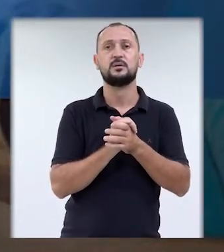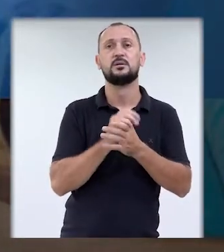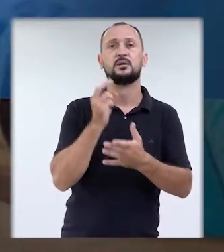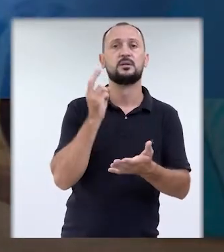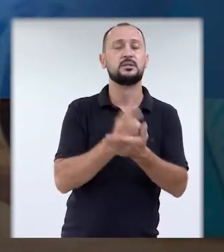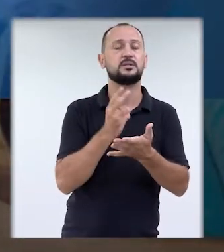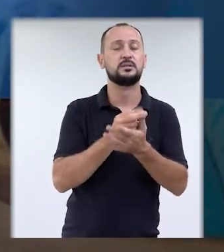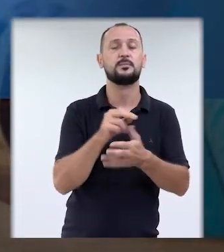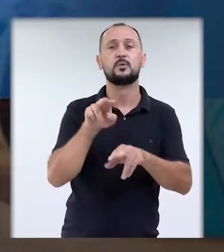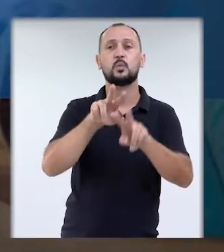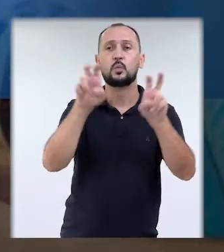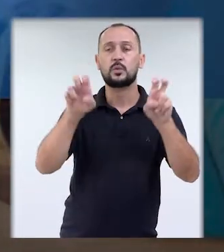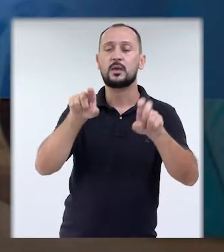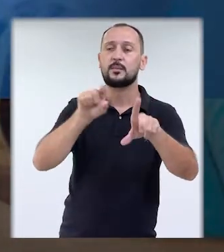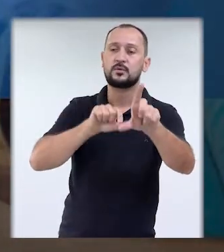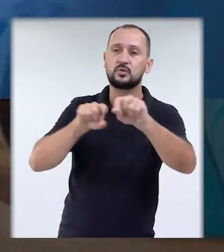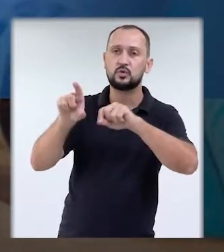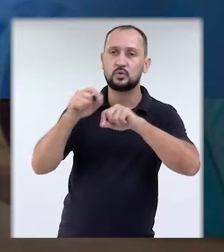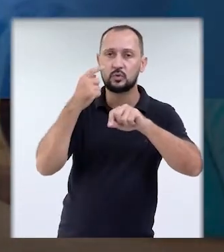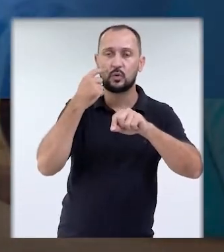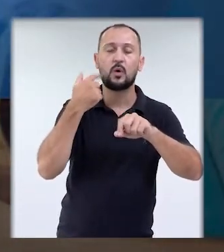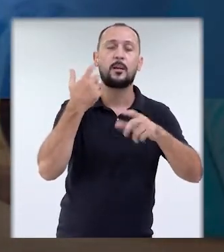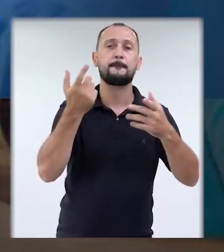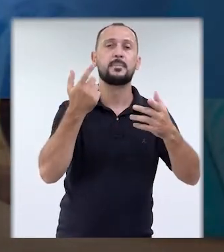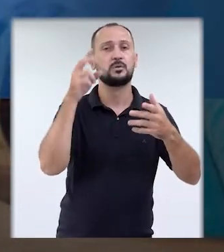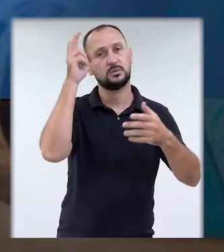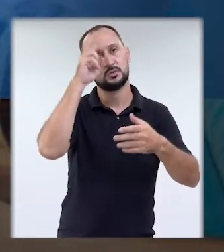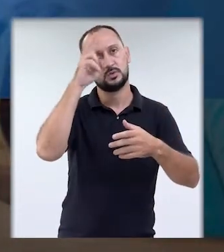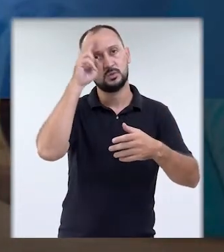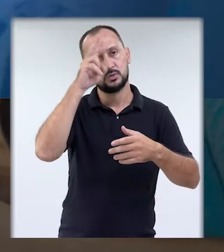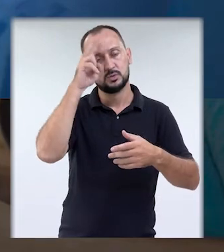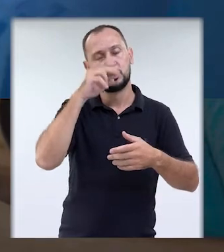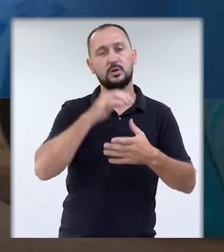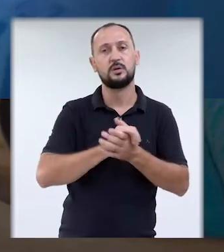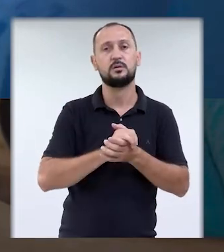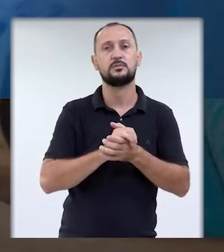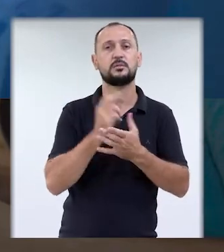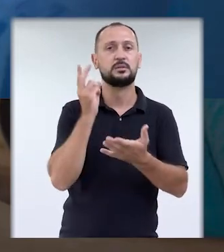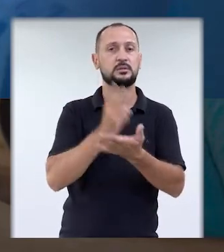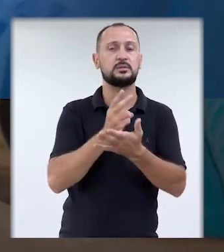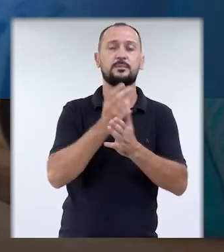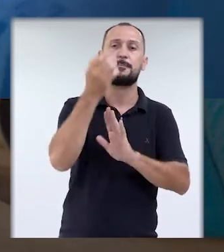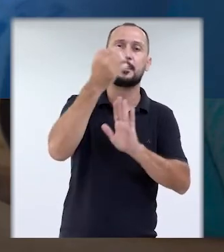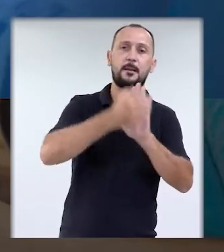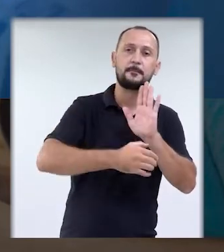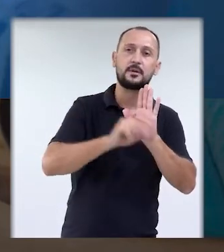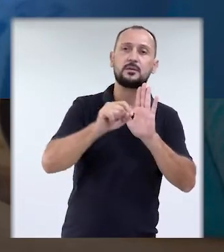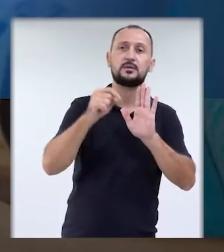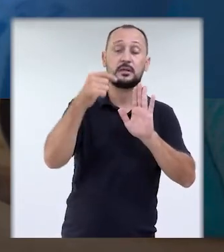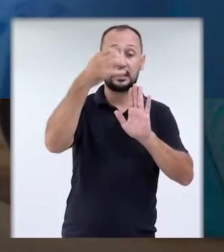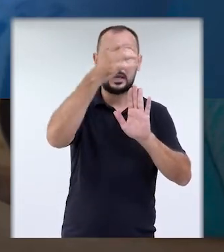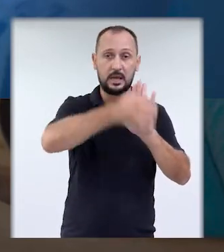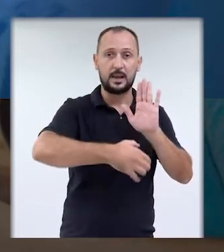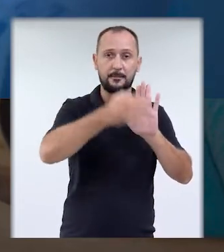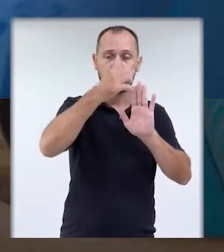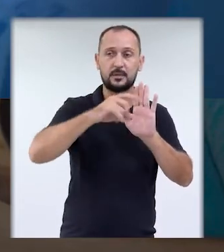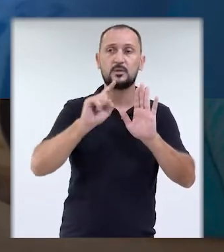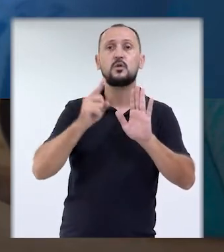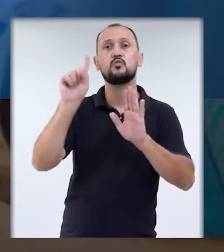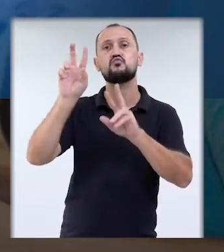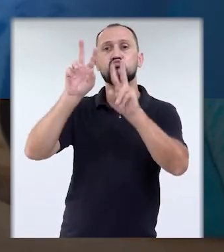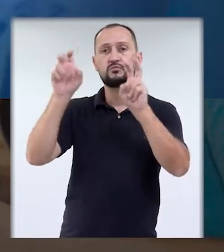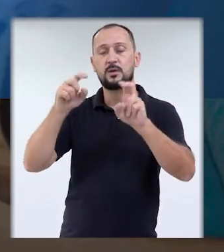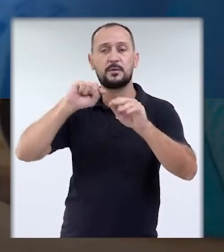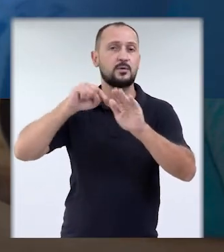sempre está abordando um tema de cada vez, né, das histórias que ela traz. Então, cada capítulo traz uma temática para a gente